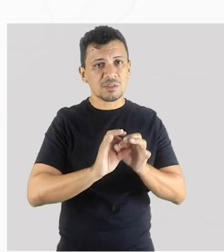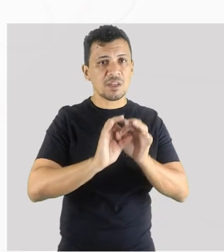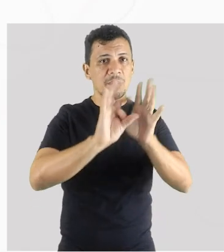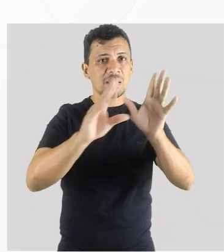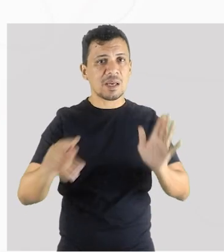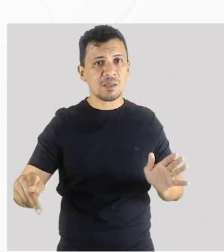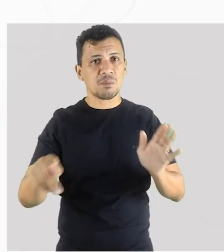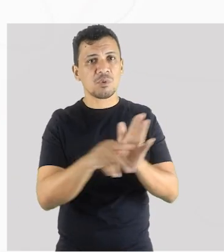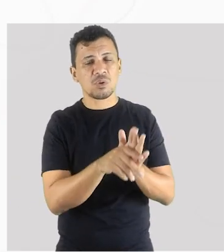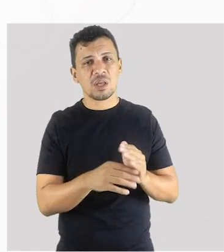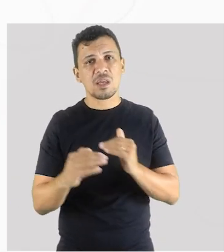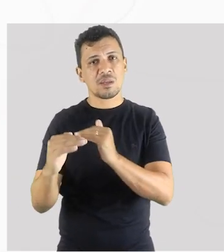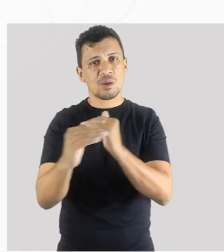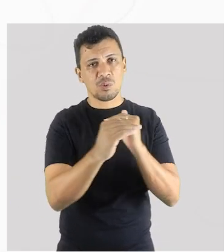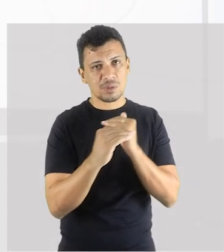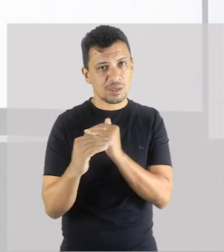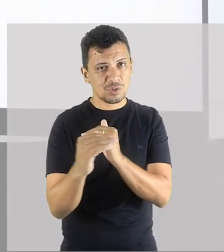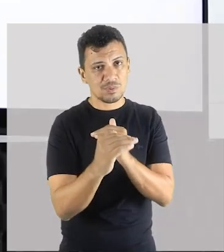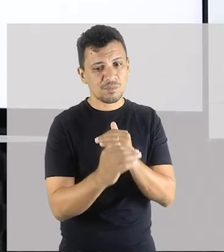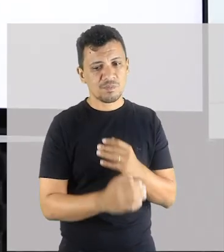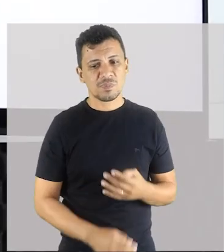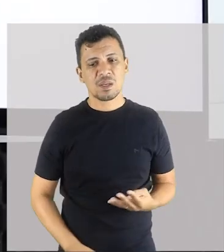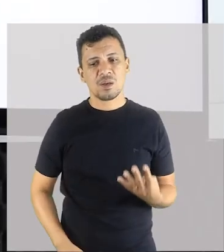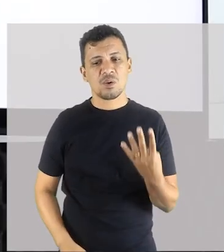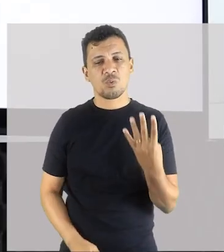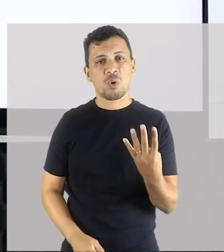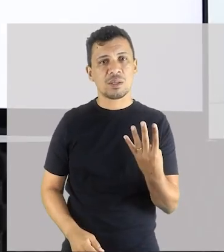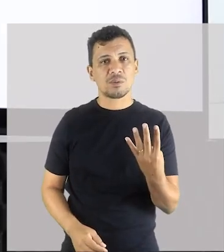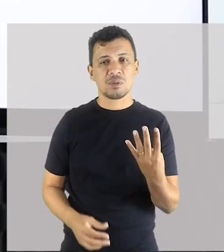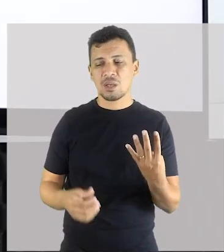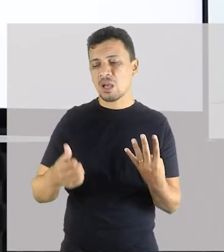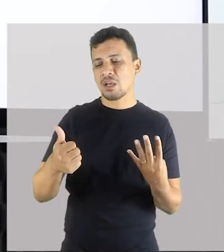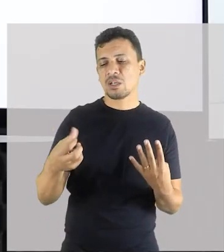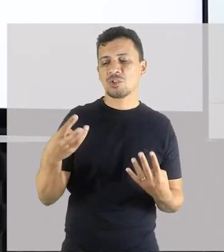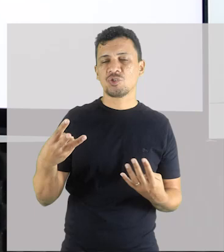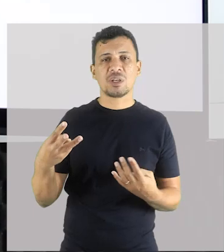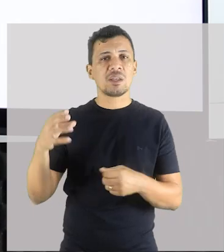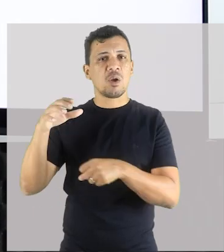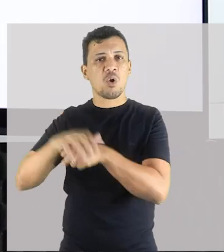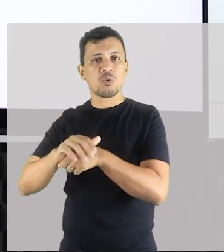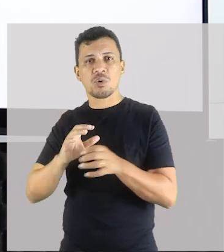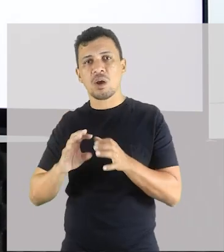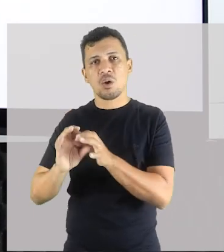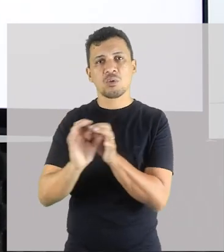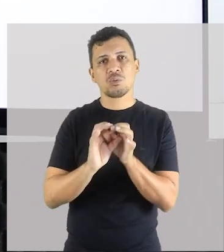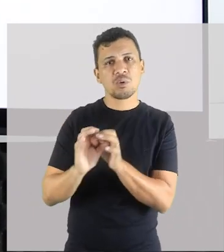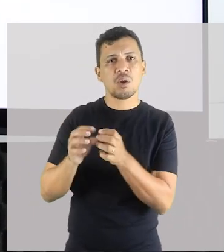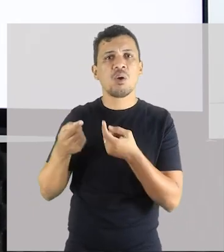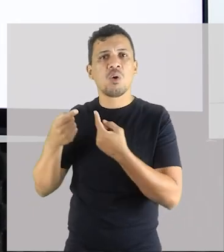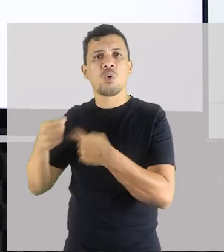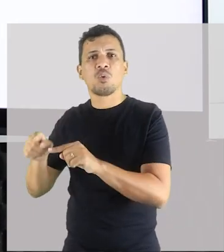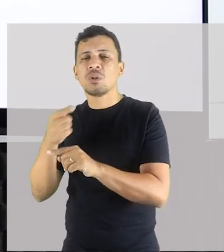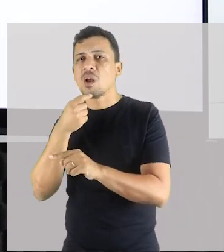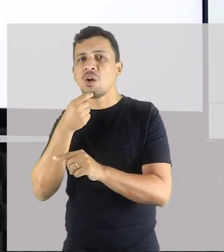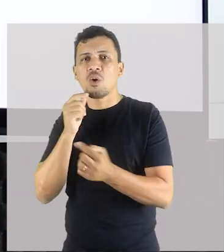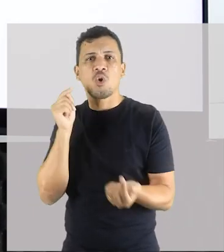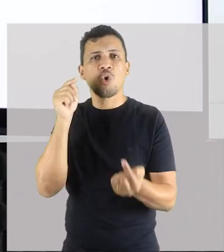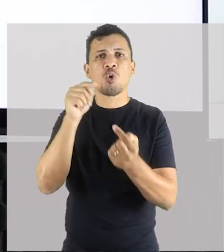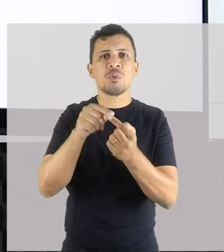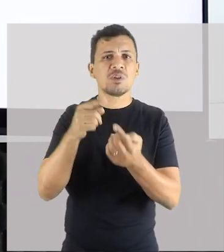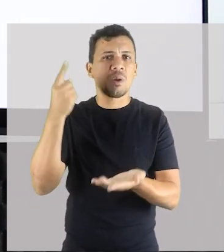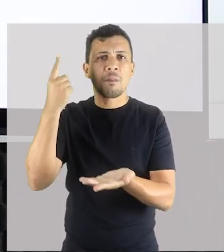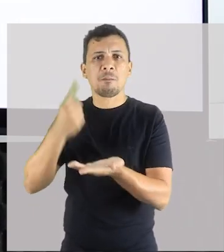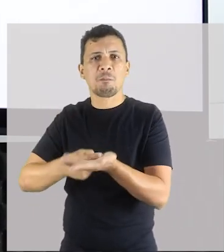igualdade civil? 4. A união das 13 colônias inglesas contra a Inglaterra objetivou a ruptura do pacto